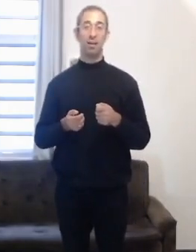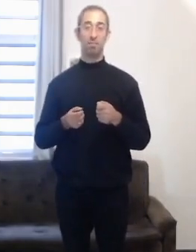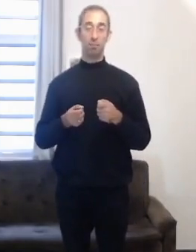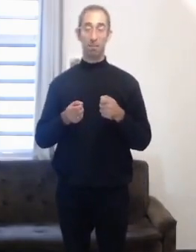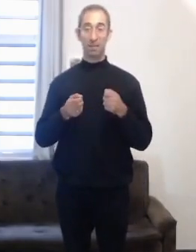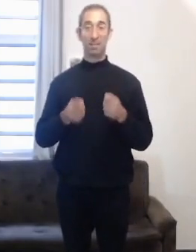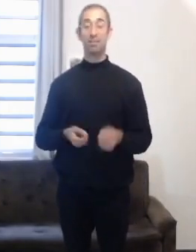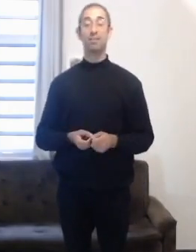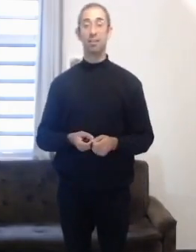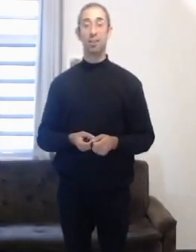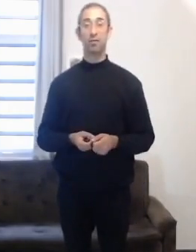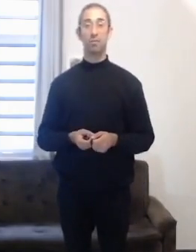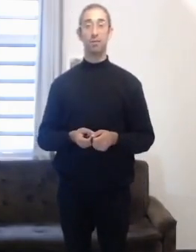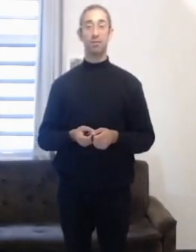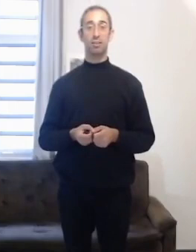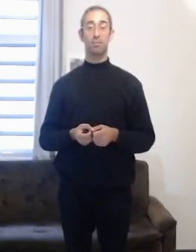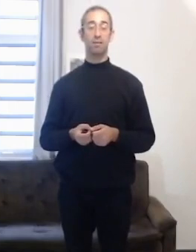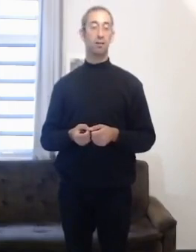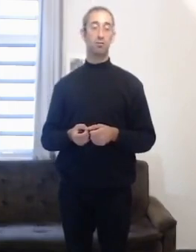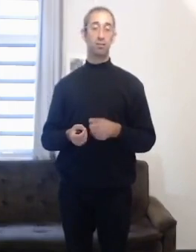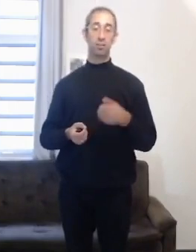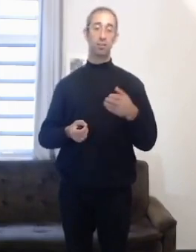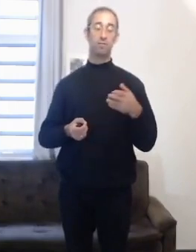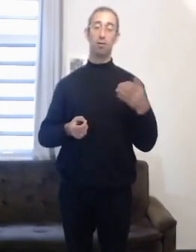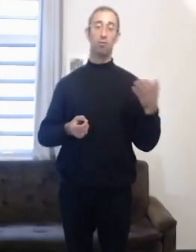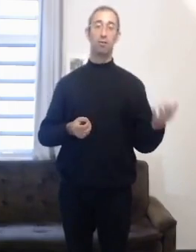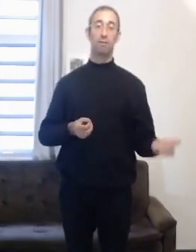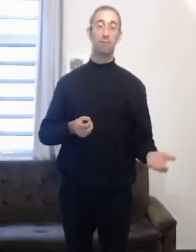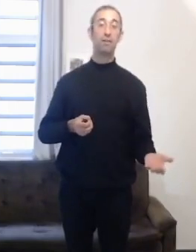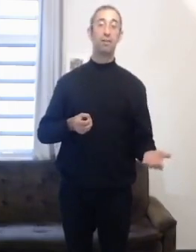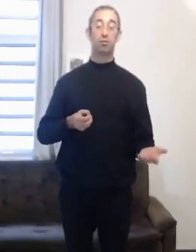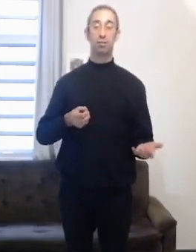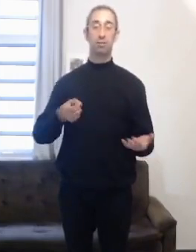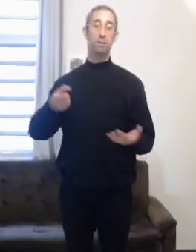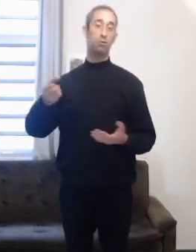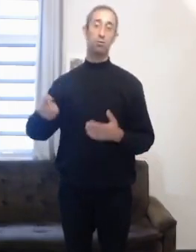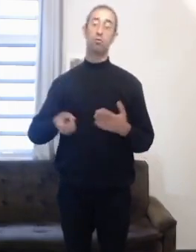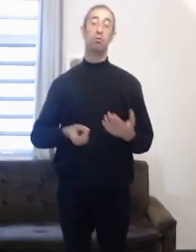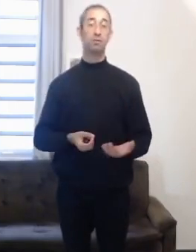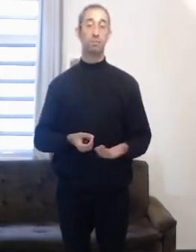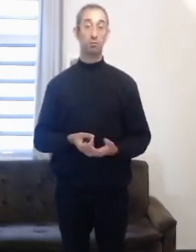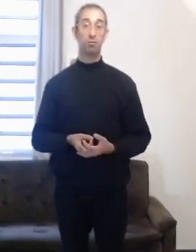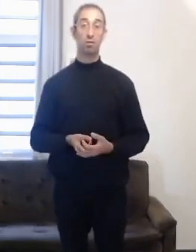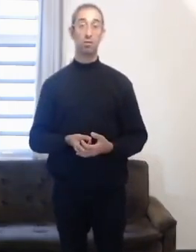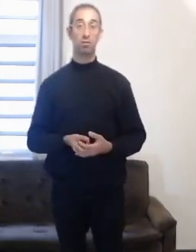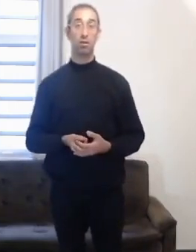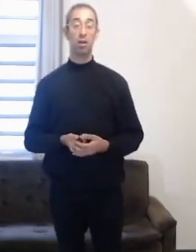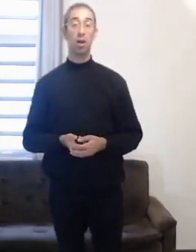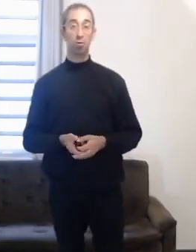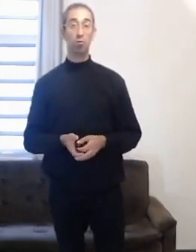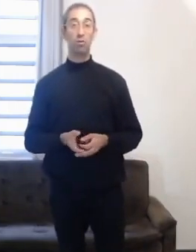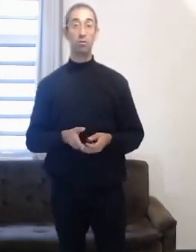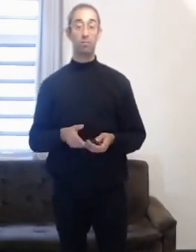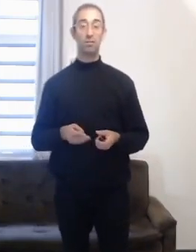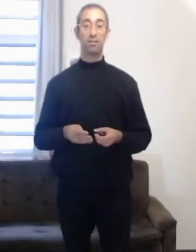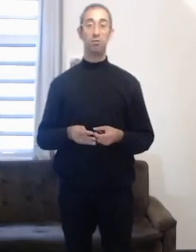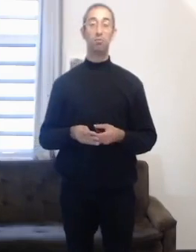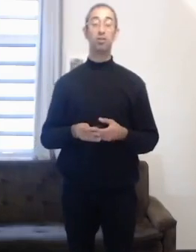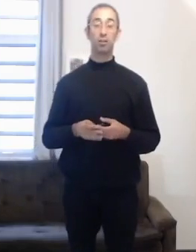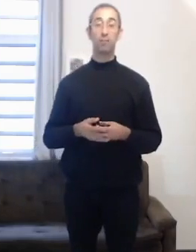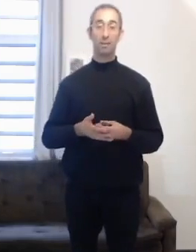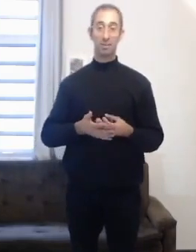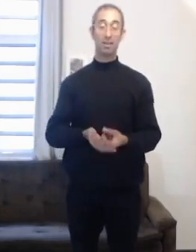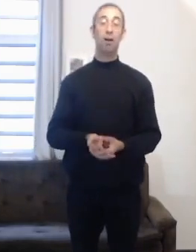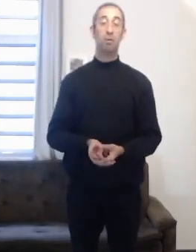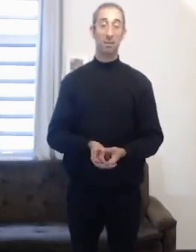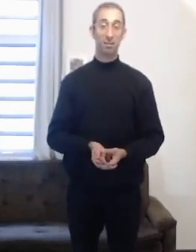em uma pesquisa científica, mas pode ser tipo, as coisas que a gente viu ao longo da vida, as coisas que as pessoas contam umas para as outras. Tudo isso pode ser